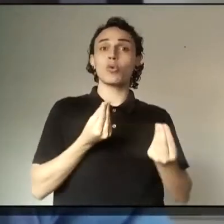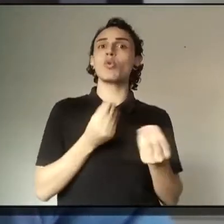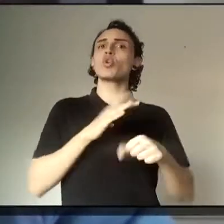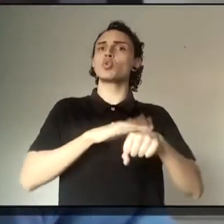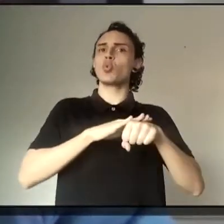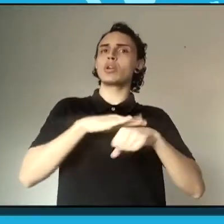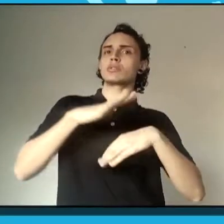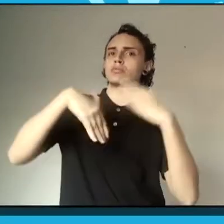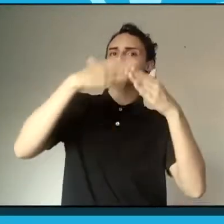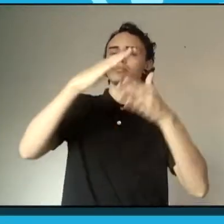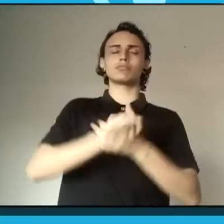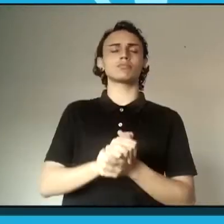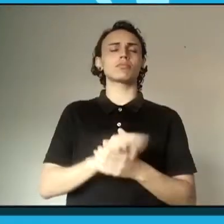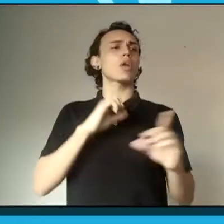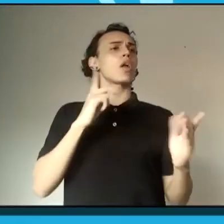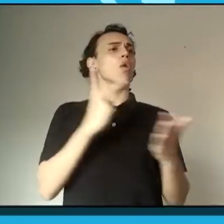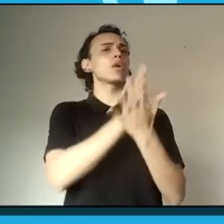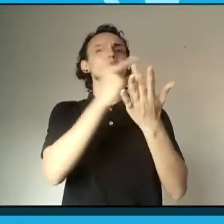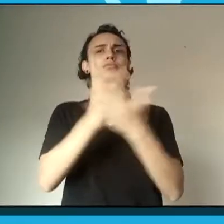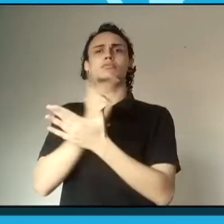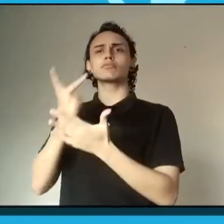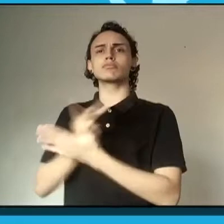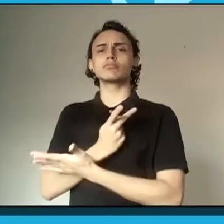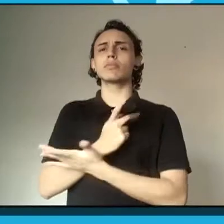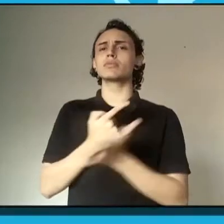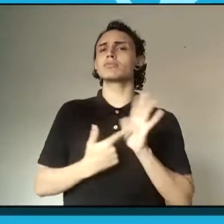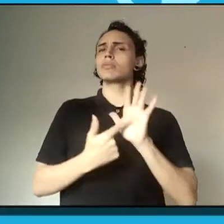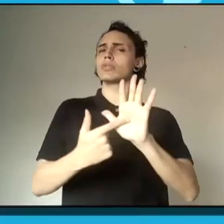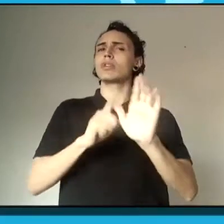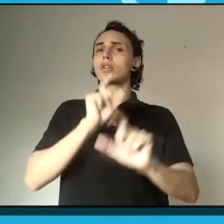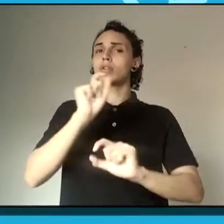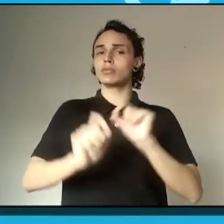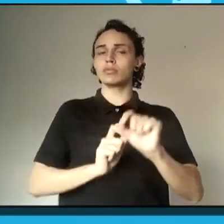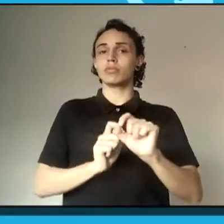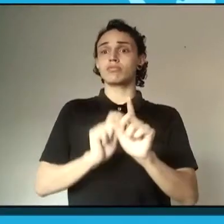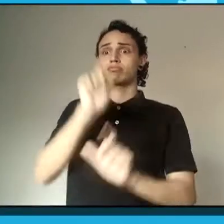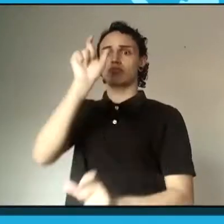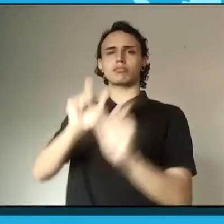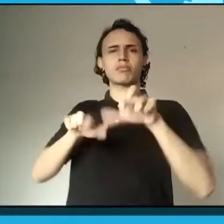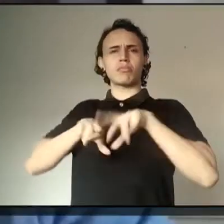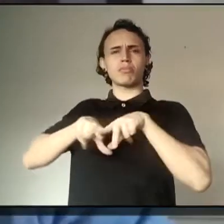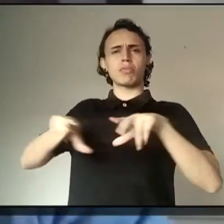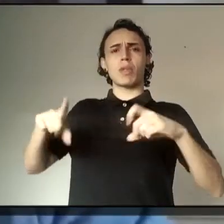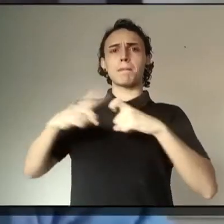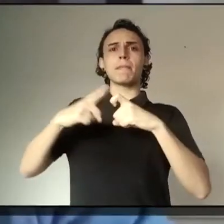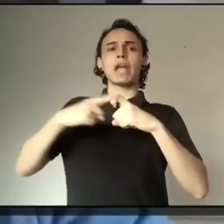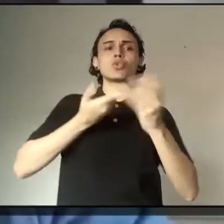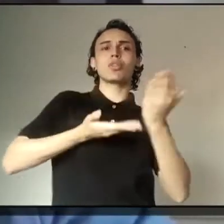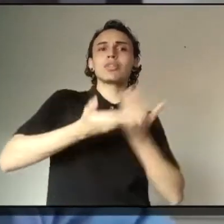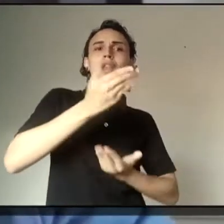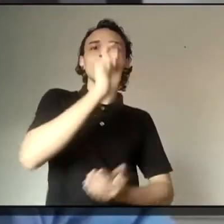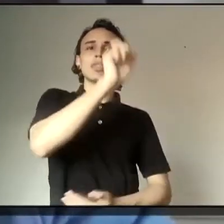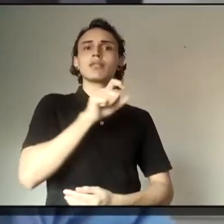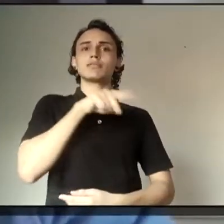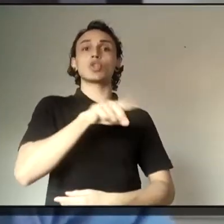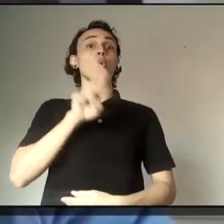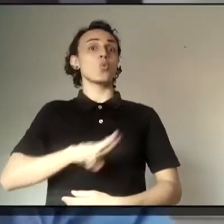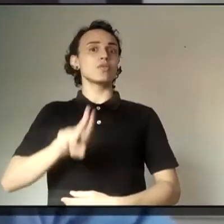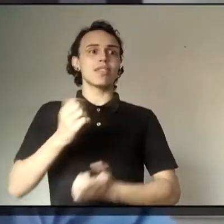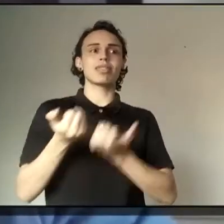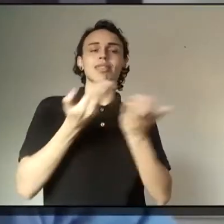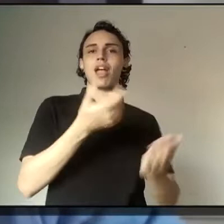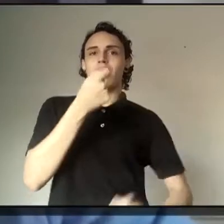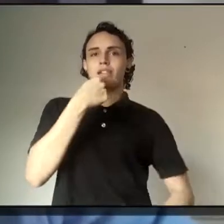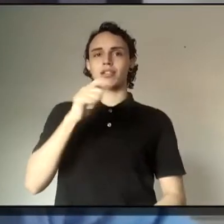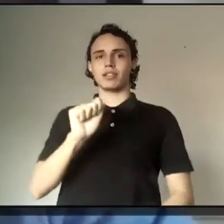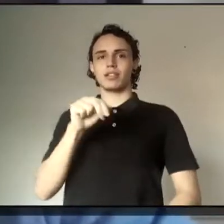dados sobre a forma como a doença acontecia, dados que foram aparecendo na literatura deram conta de que muitos